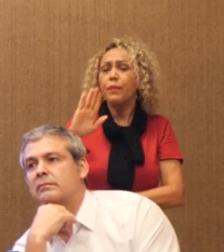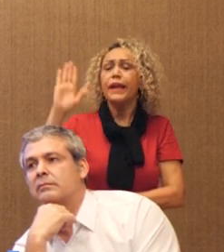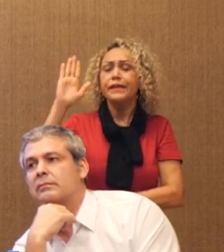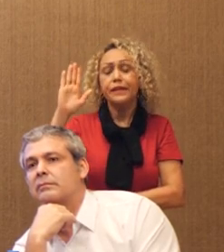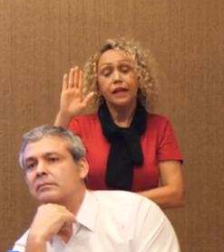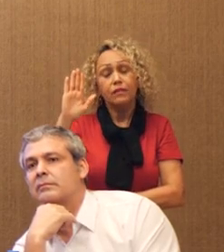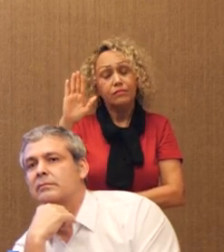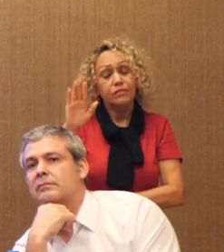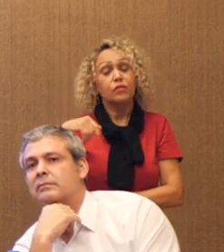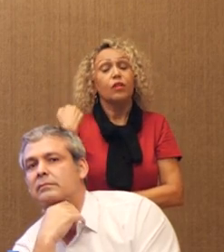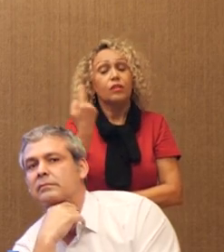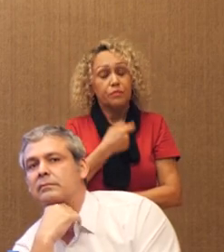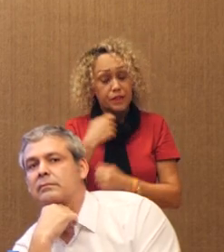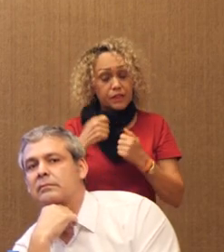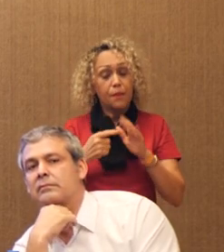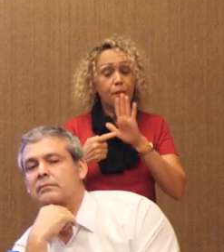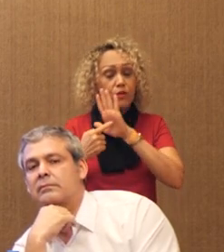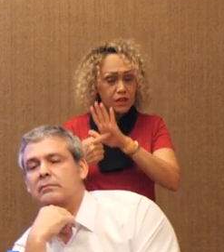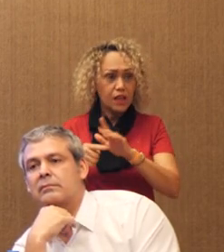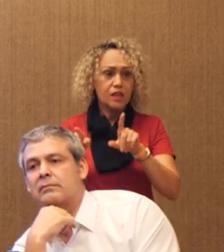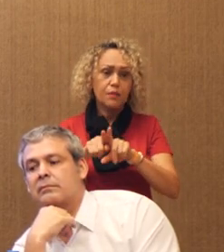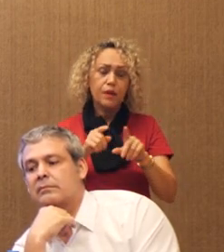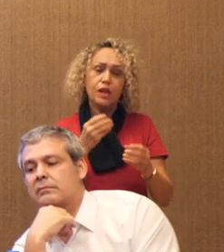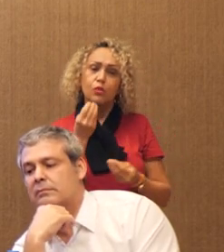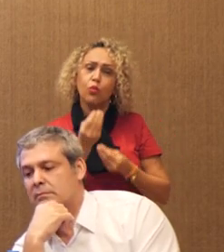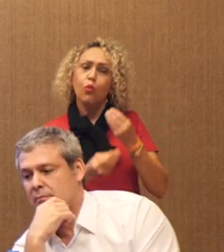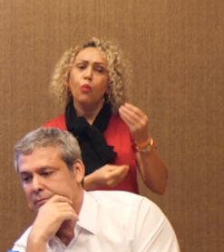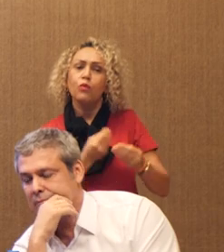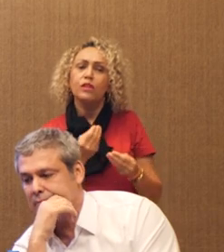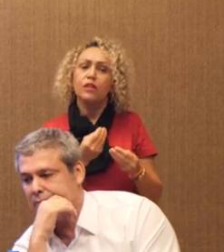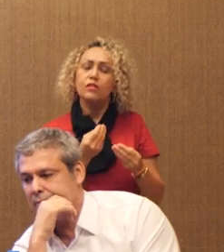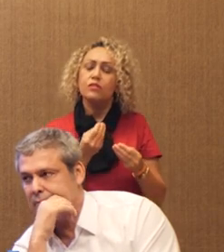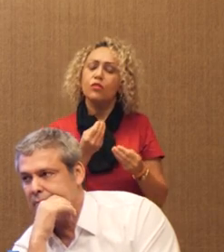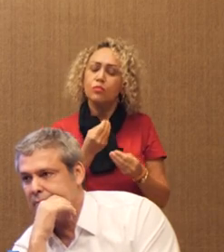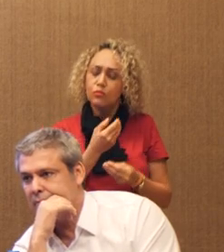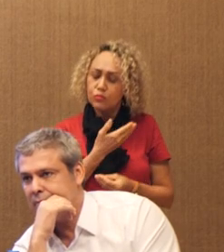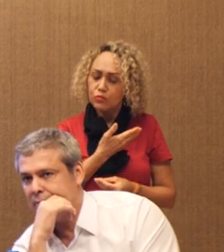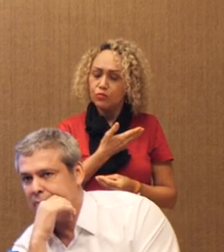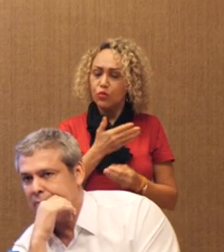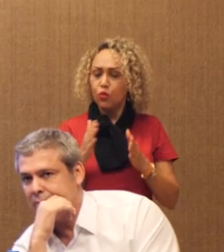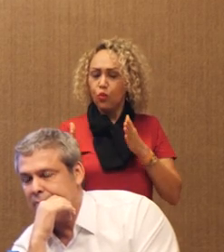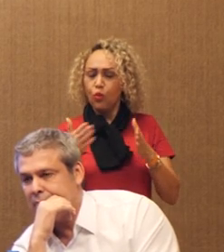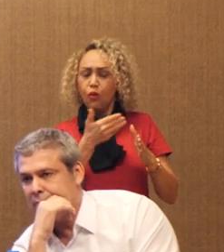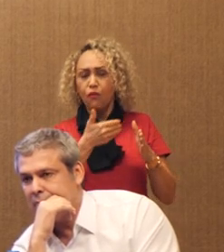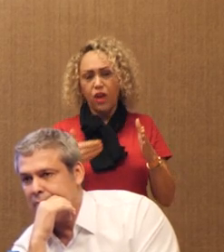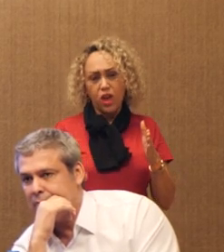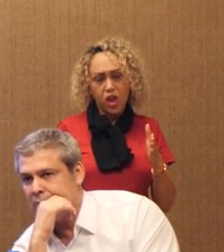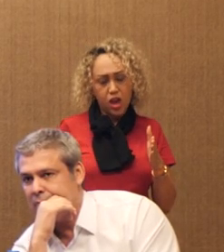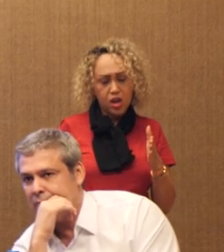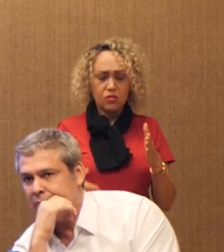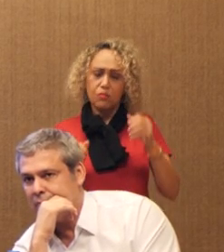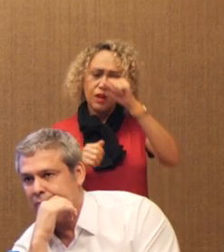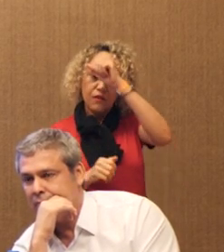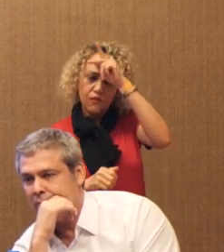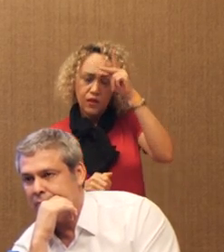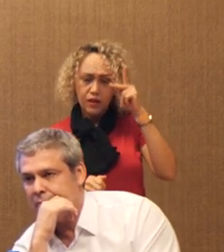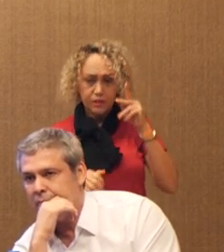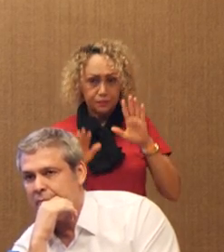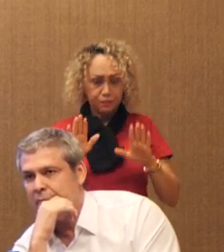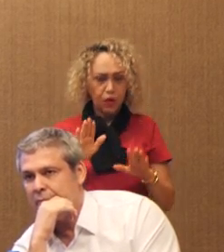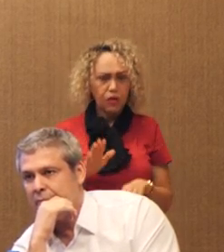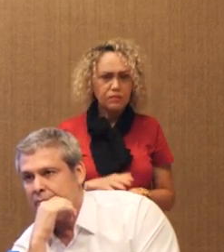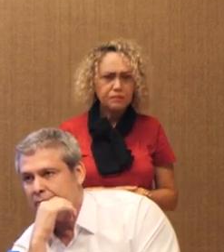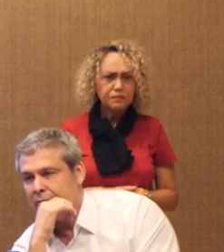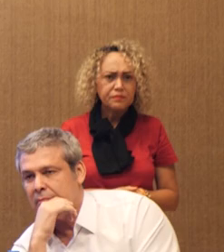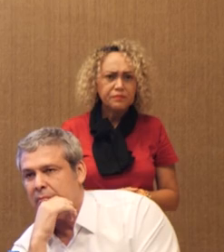nós já governamos grandes cidades brasileiras. O PT elegeu sua primeira prefeita e uma mulher